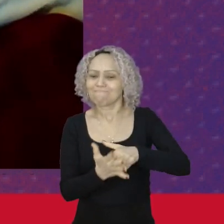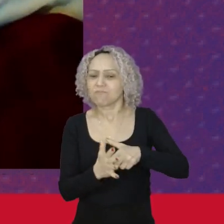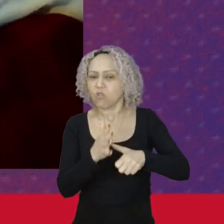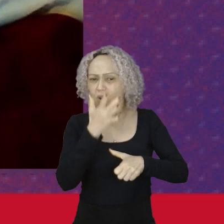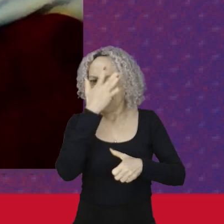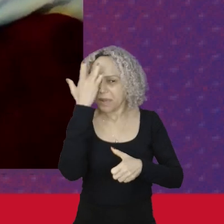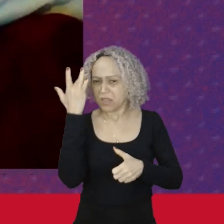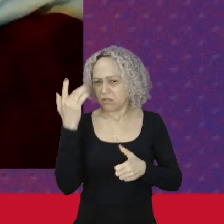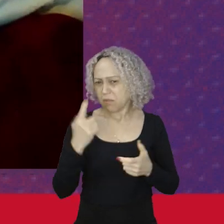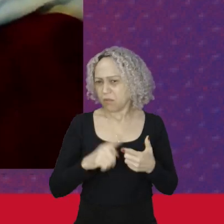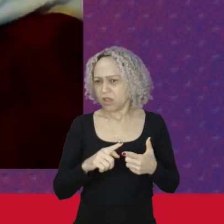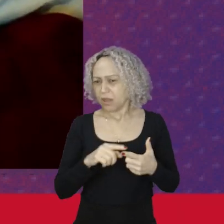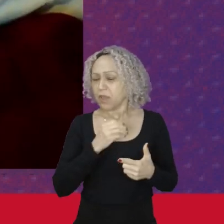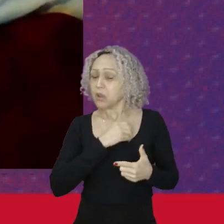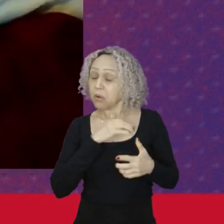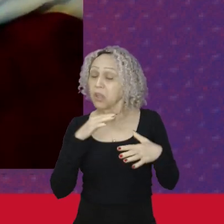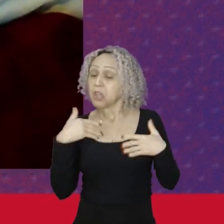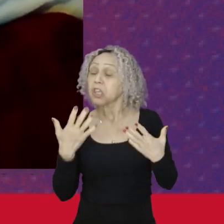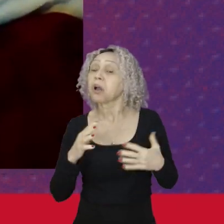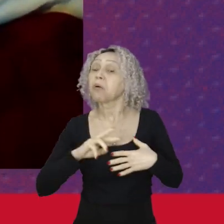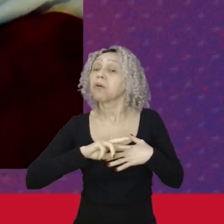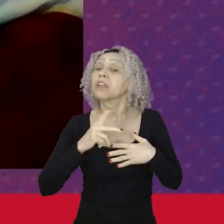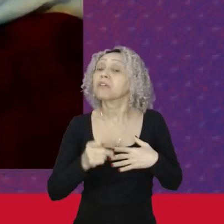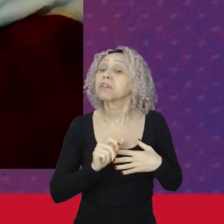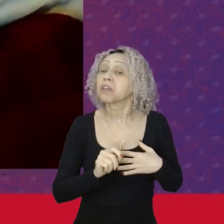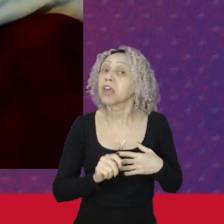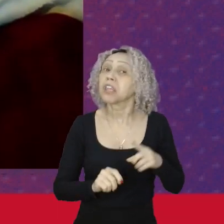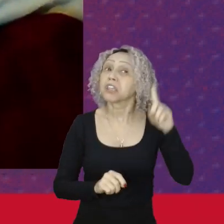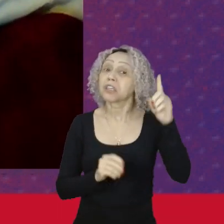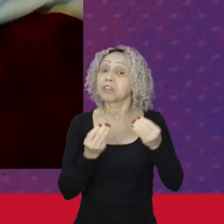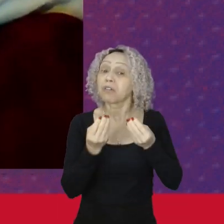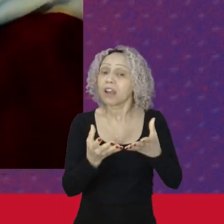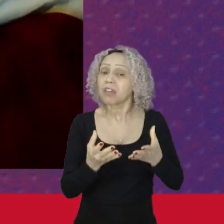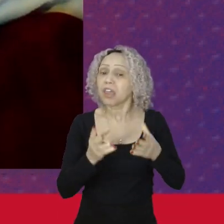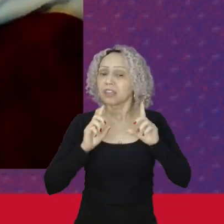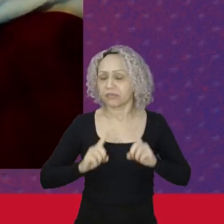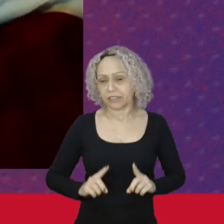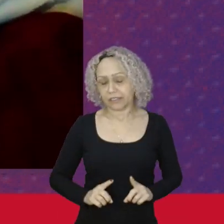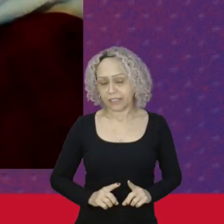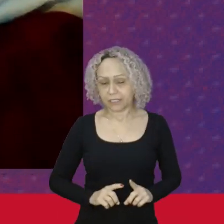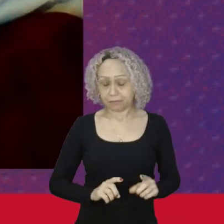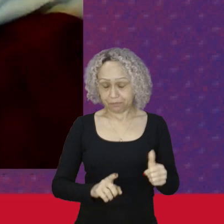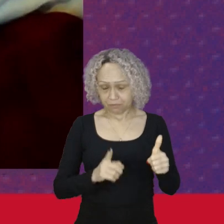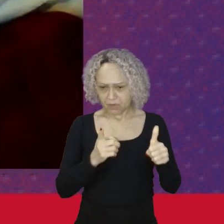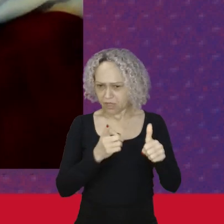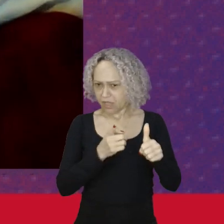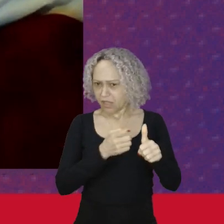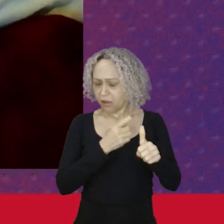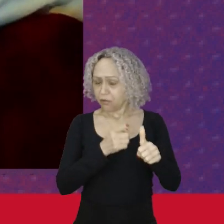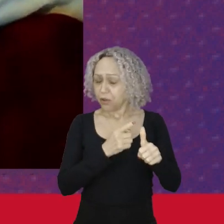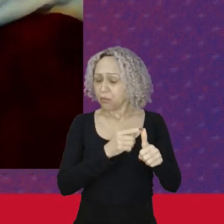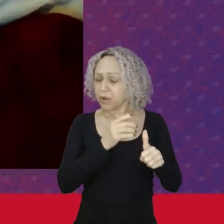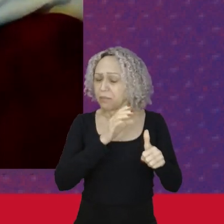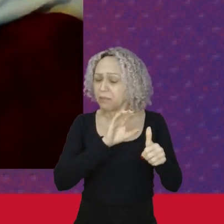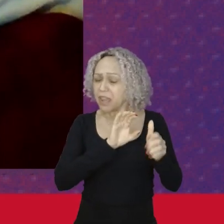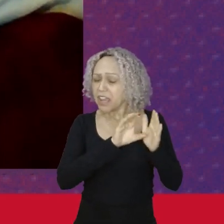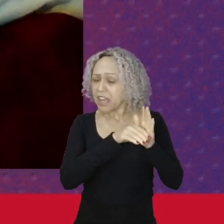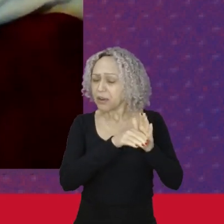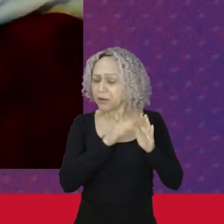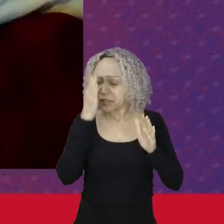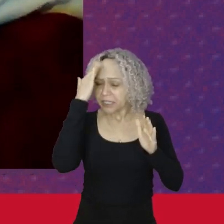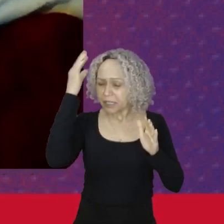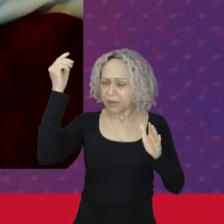Já nós tivemos um início do renascentismo, a